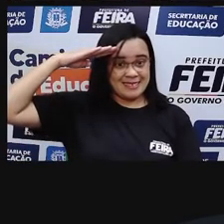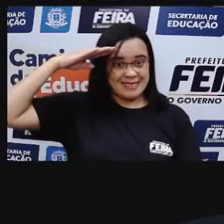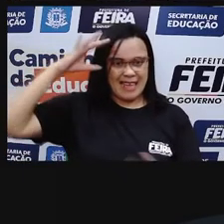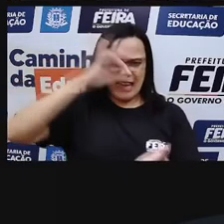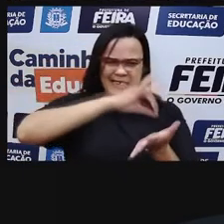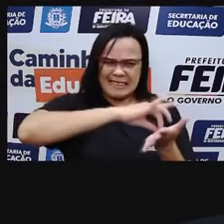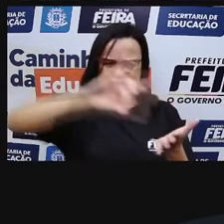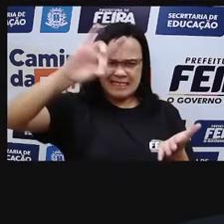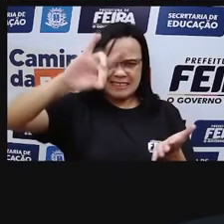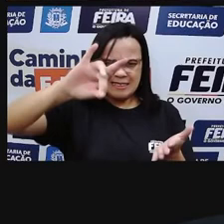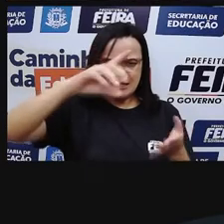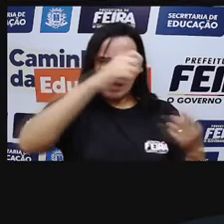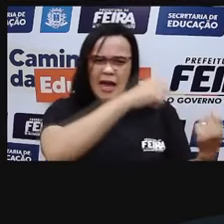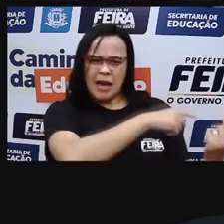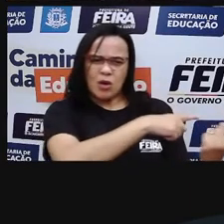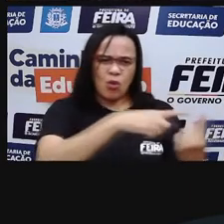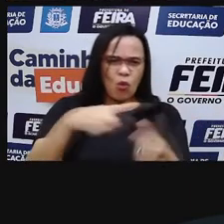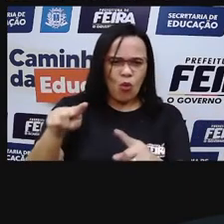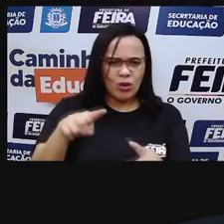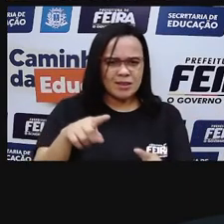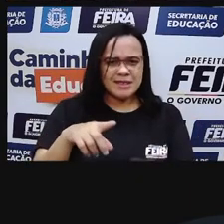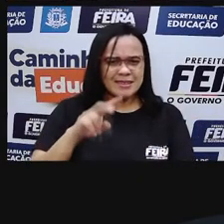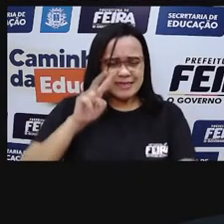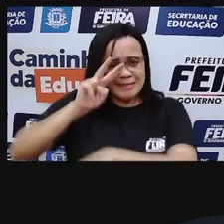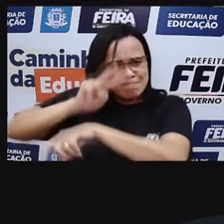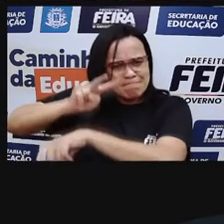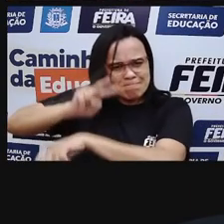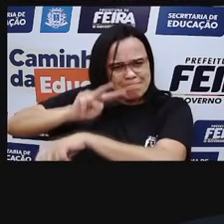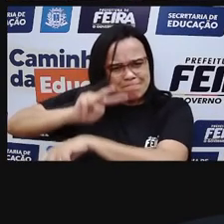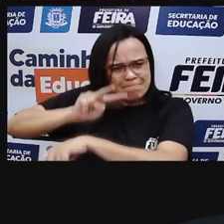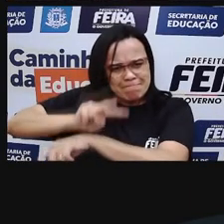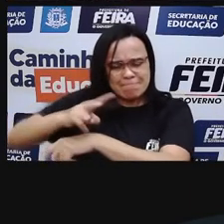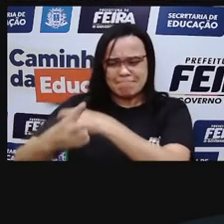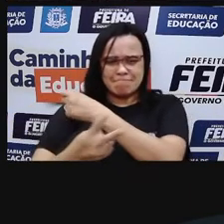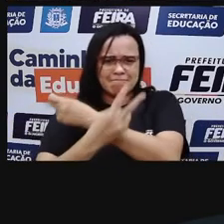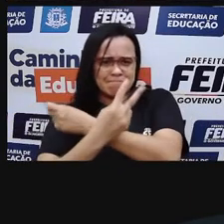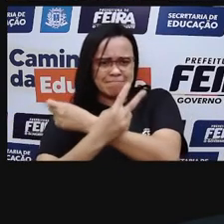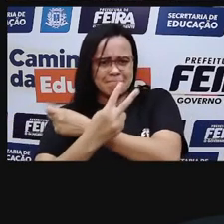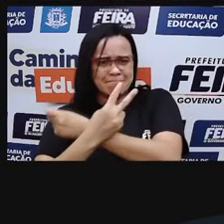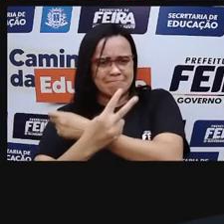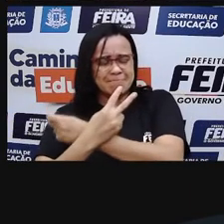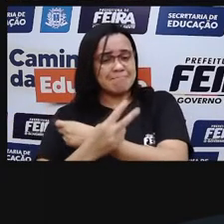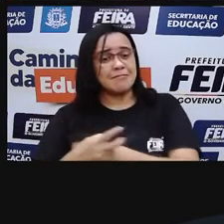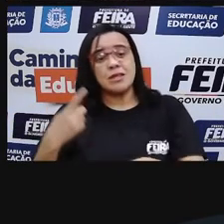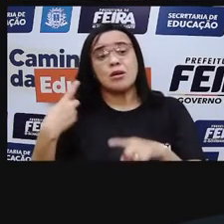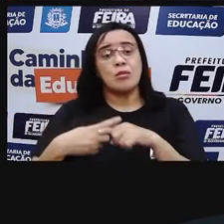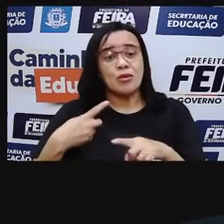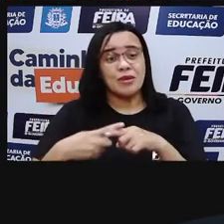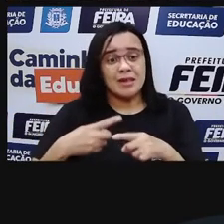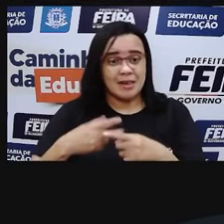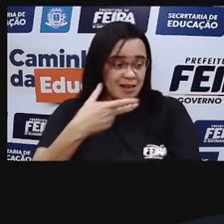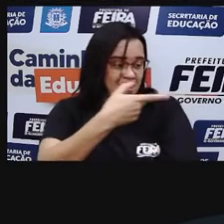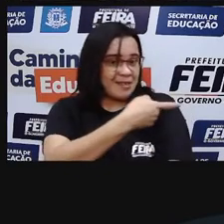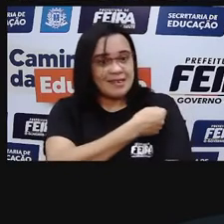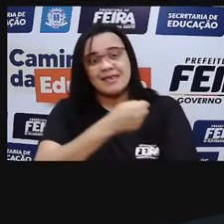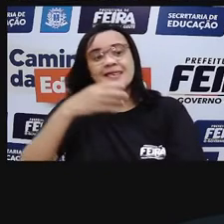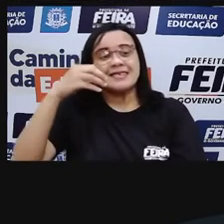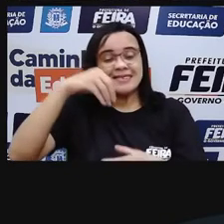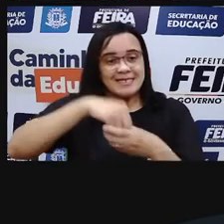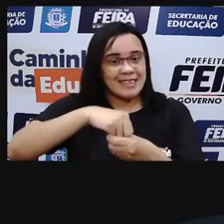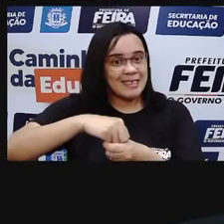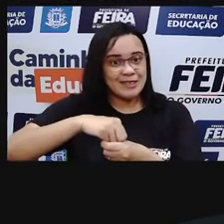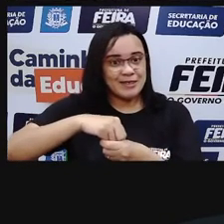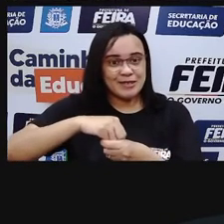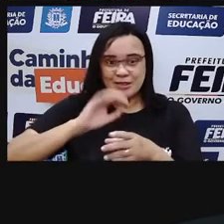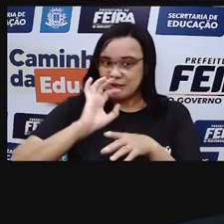Então, isso quer dizer que o micro-organismo que está na vacina, ele não vai nos causar doença, certo? Ele